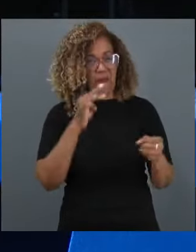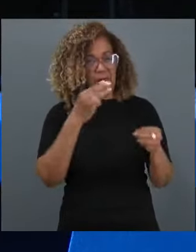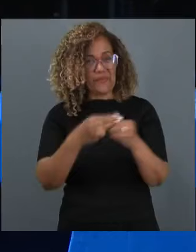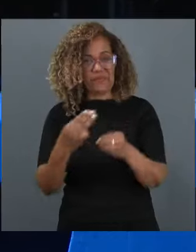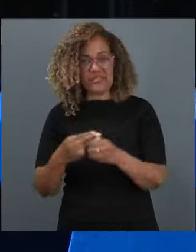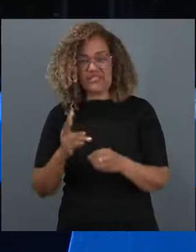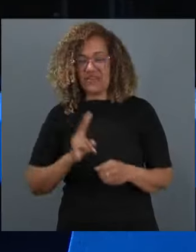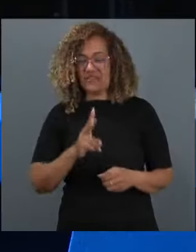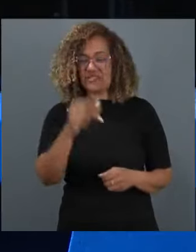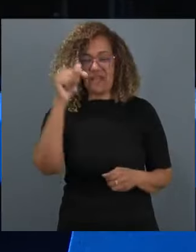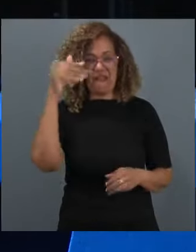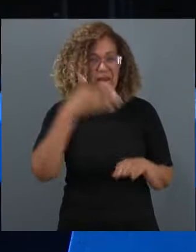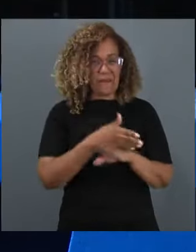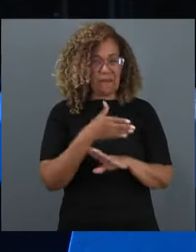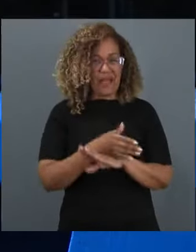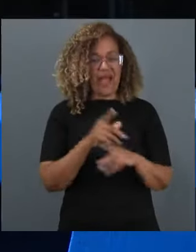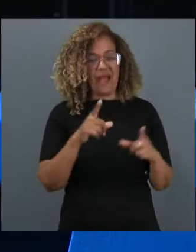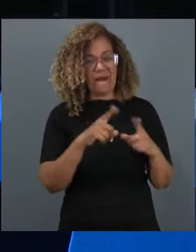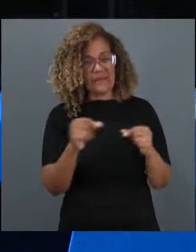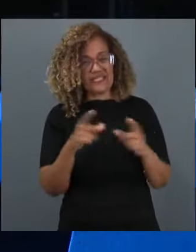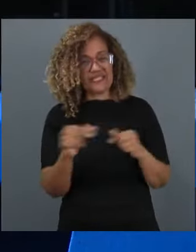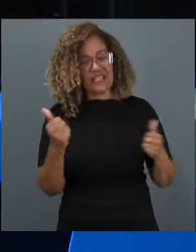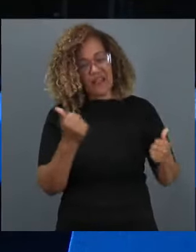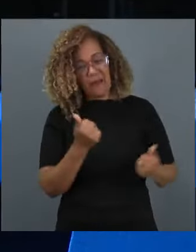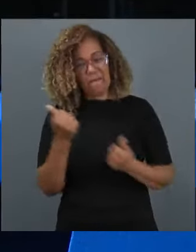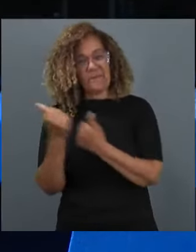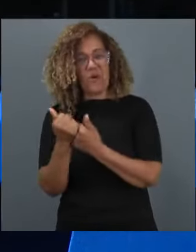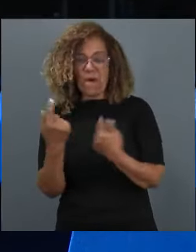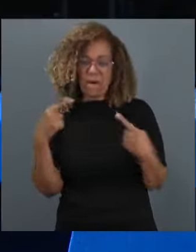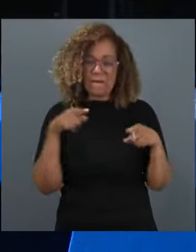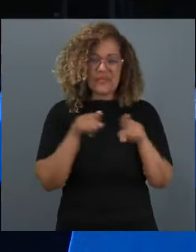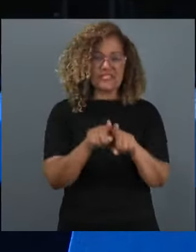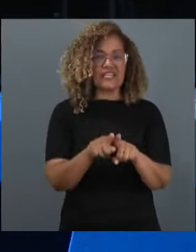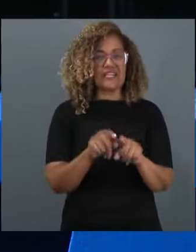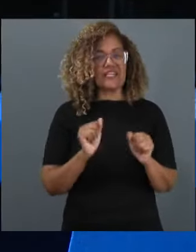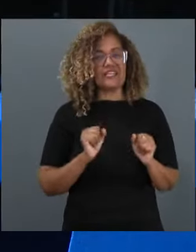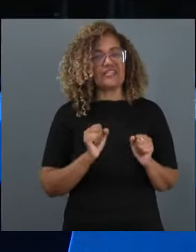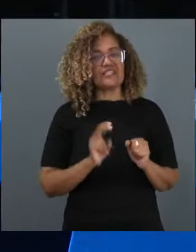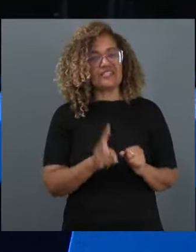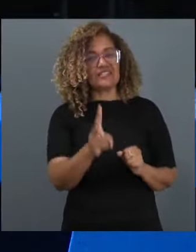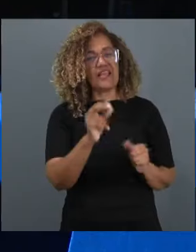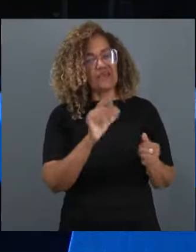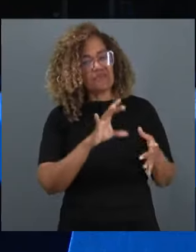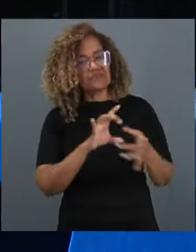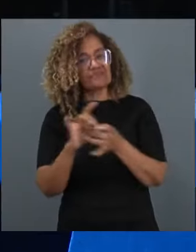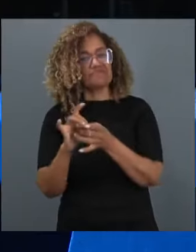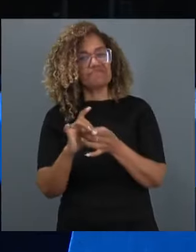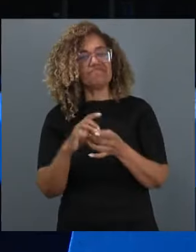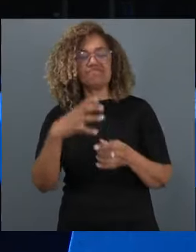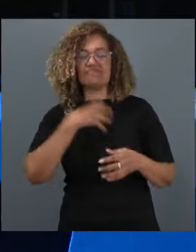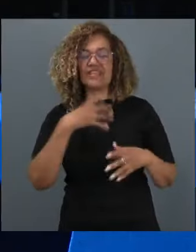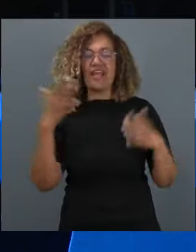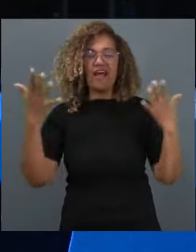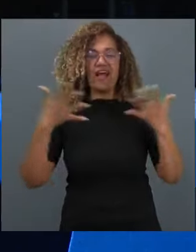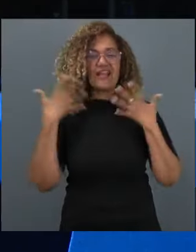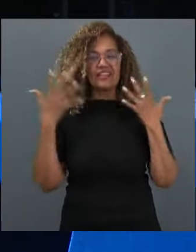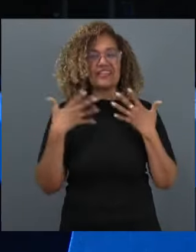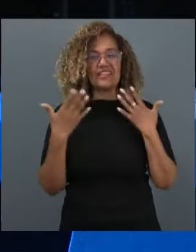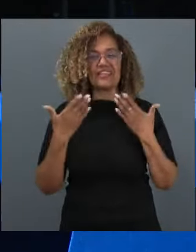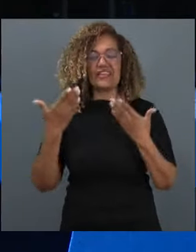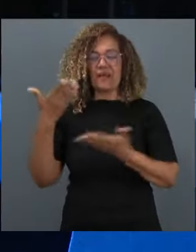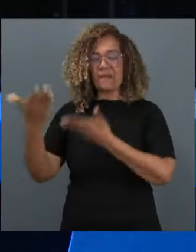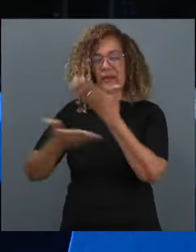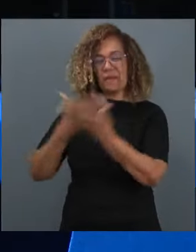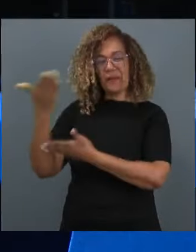estão aqui em Brasília em busca de apoio, de parceria, estamos lá sempre de mãos dadas, e eu tenho muita alegria de compartilhar aqui a amizade